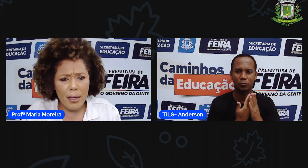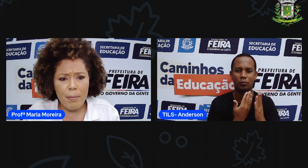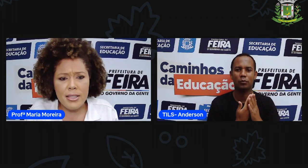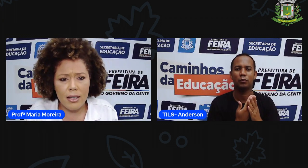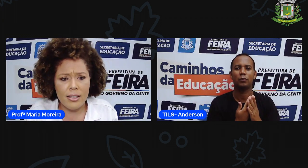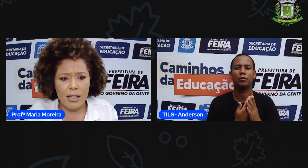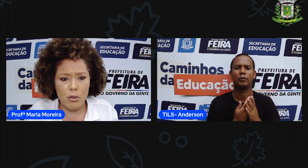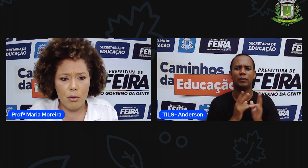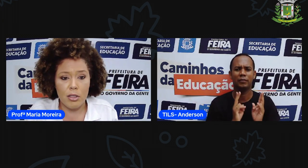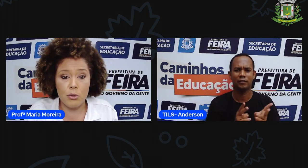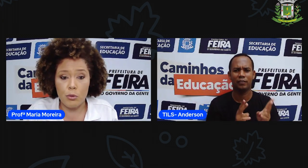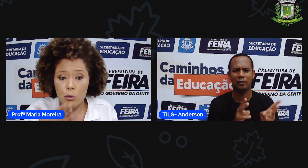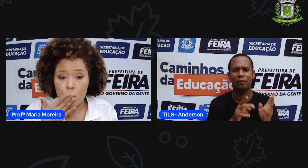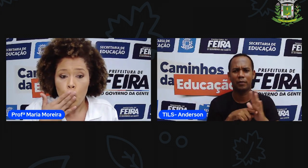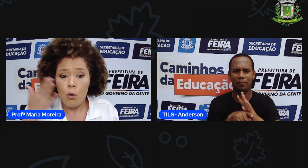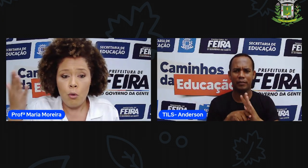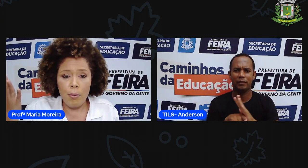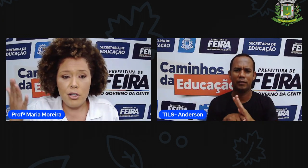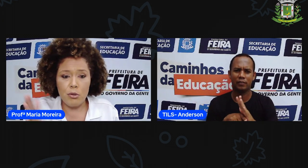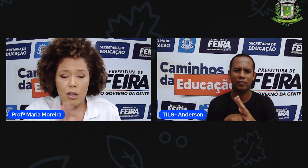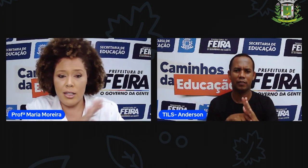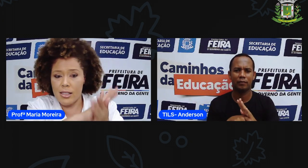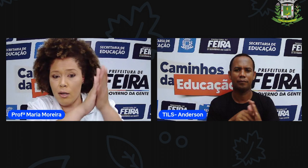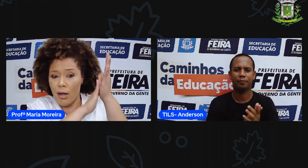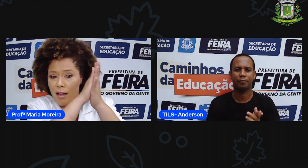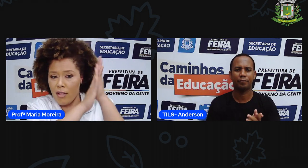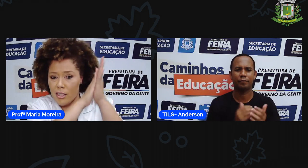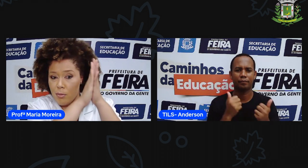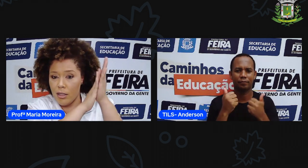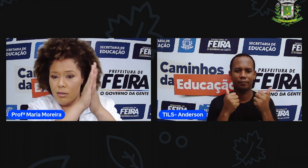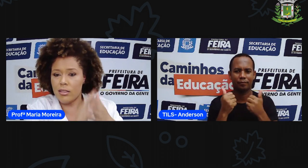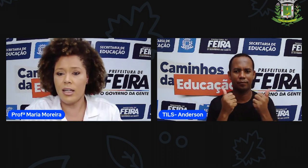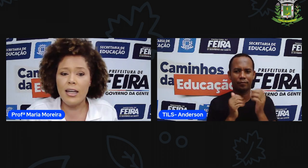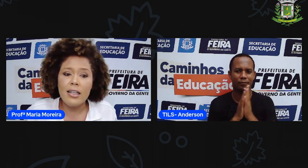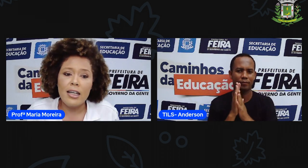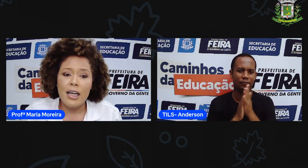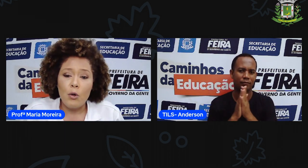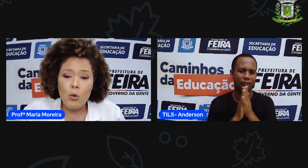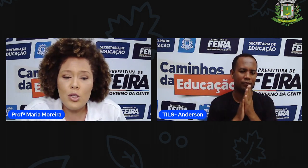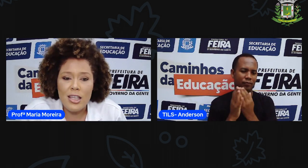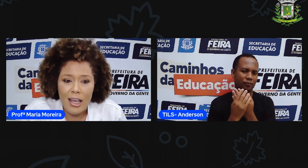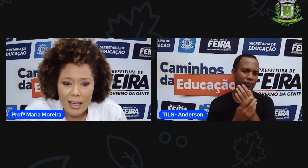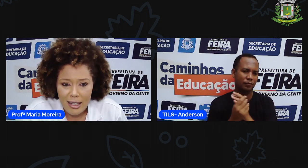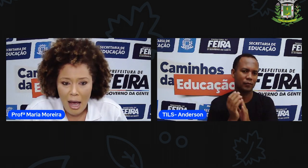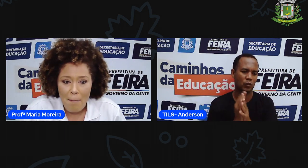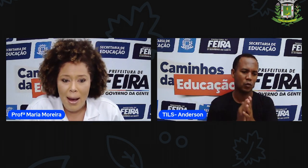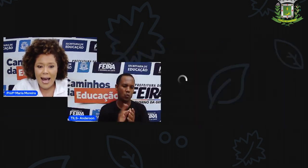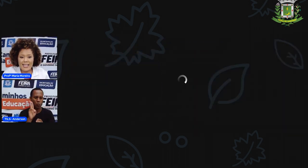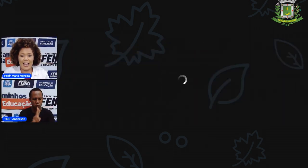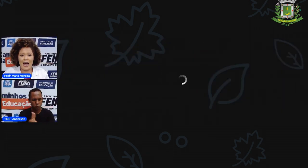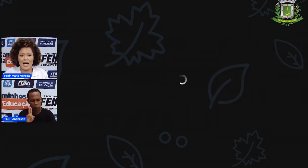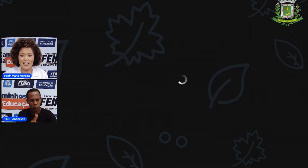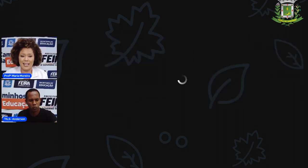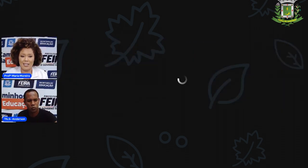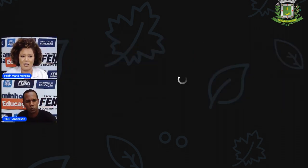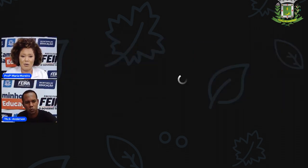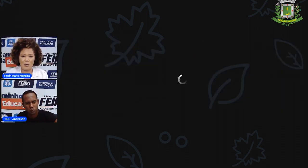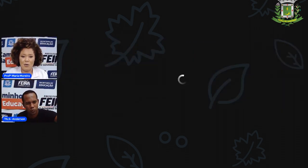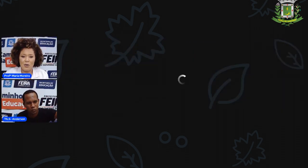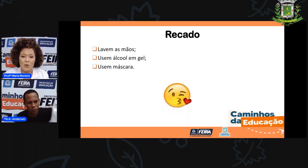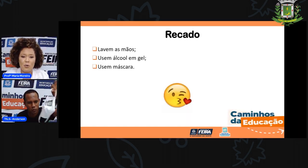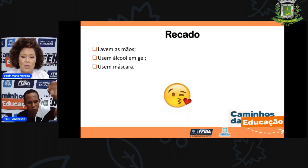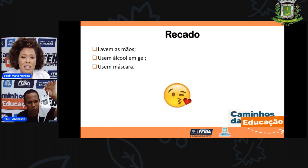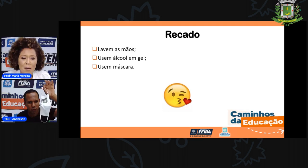Vale a pena pesquisar sobre o assunto. Um beijo no coração, lavem as mãos, né? Usem a máscara,